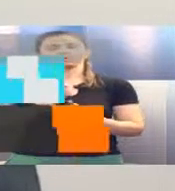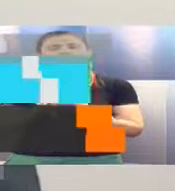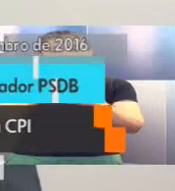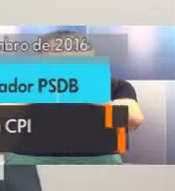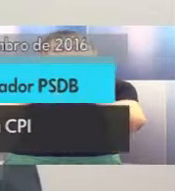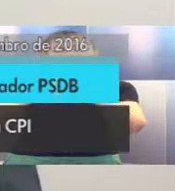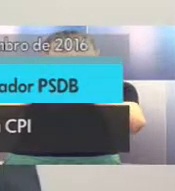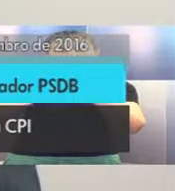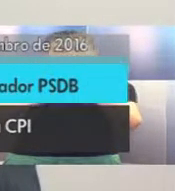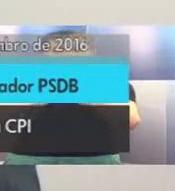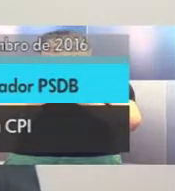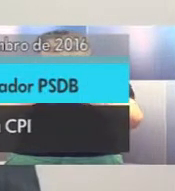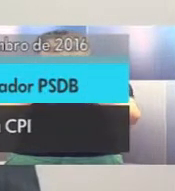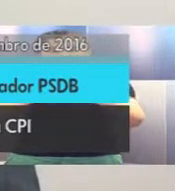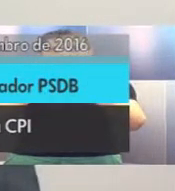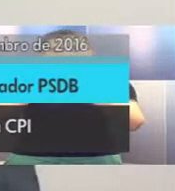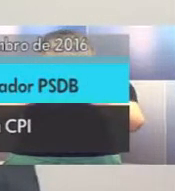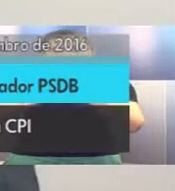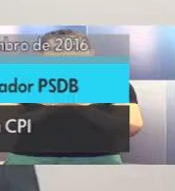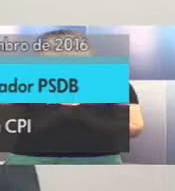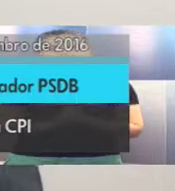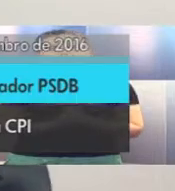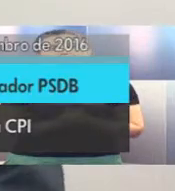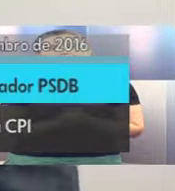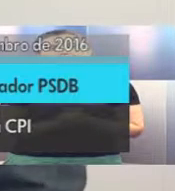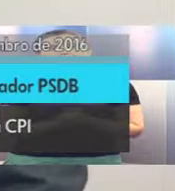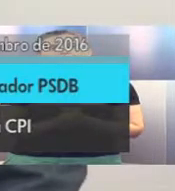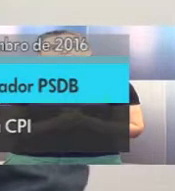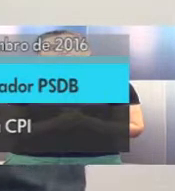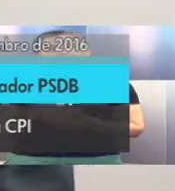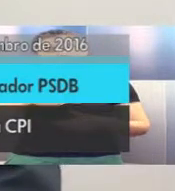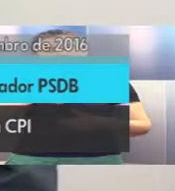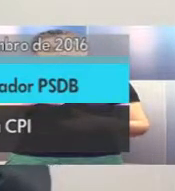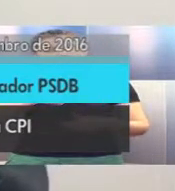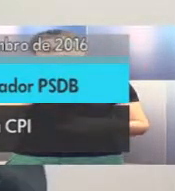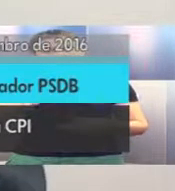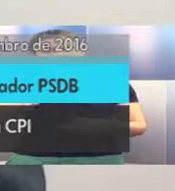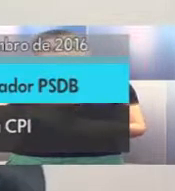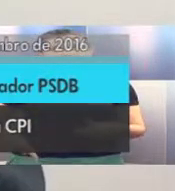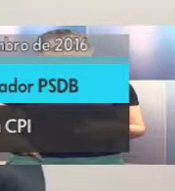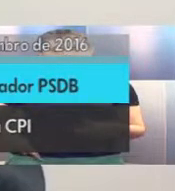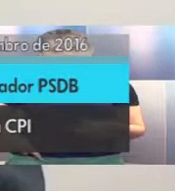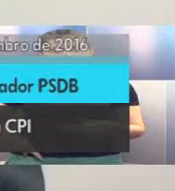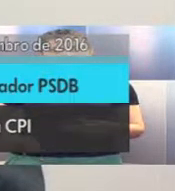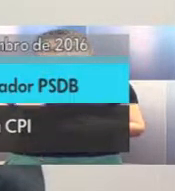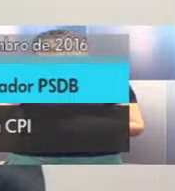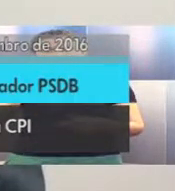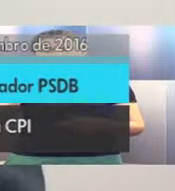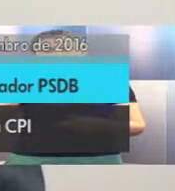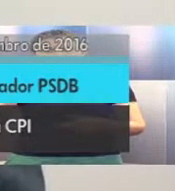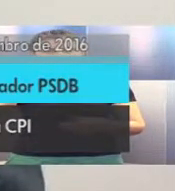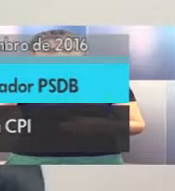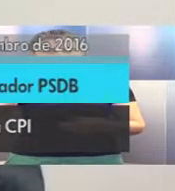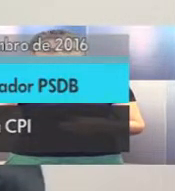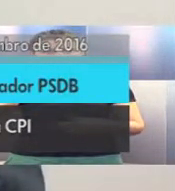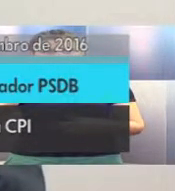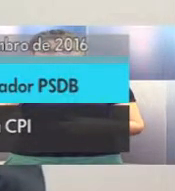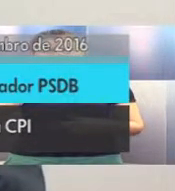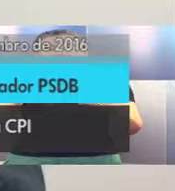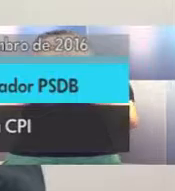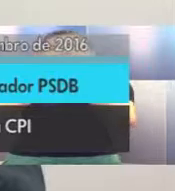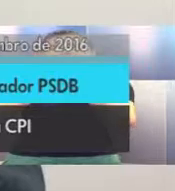trabalhos tendo o vereador joão evangelista presidindo e vereador ismael como